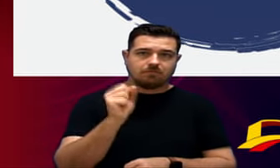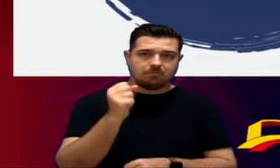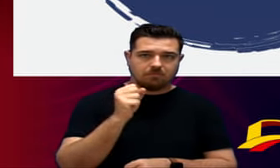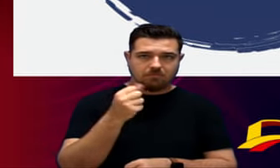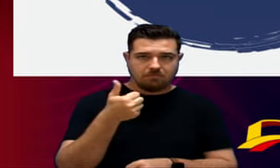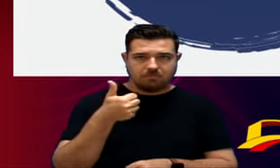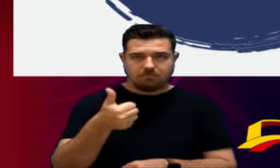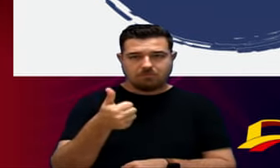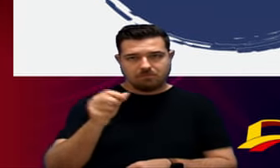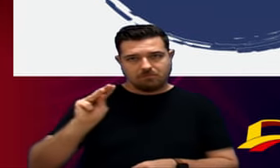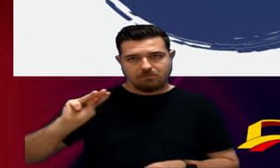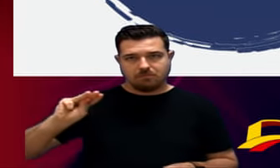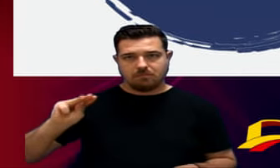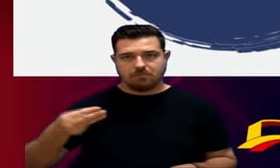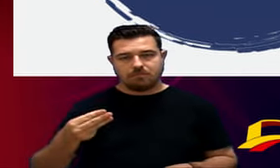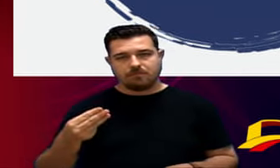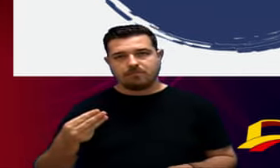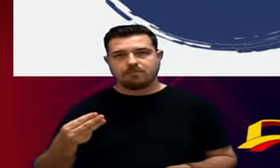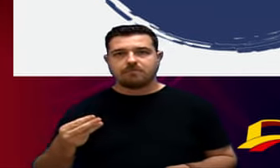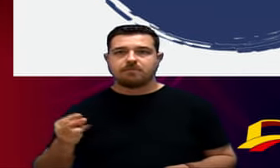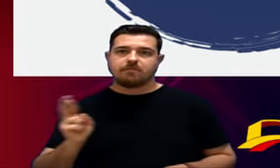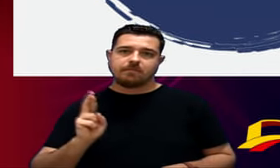81 mil